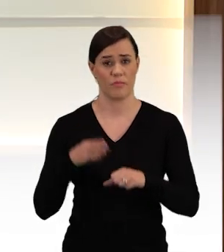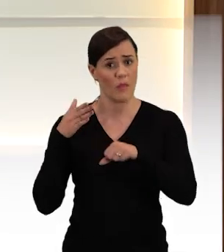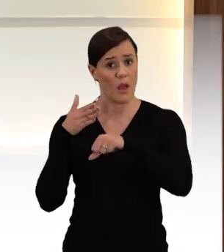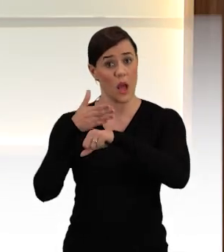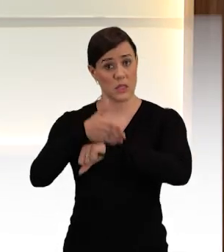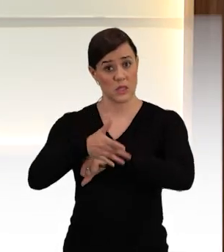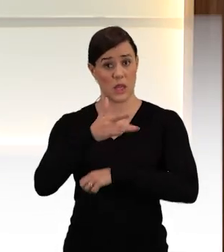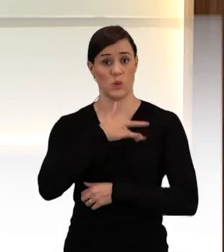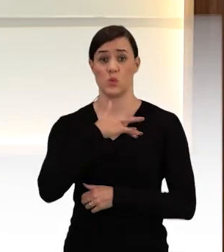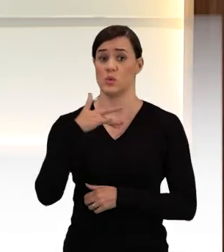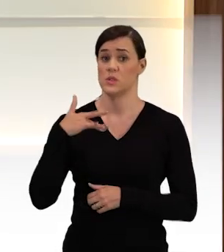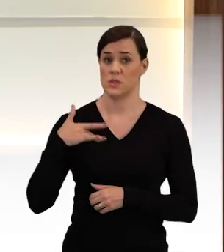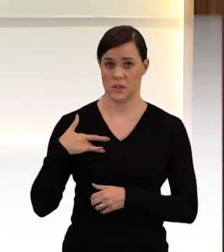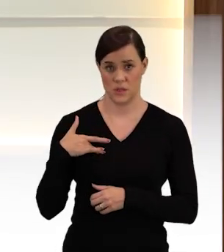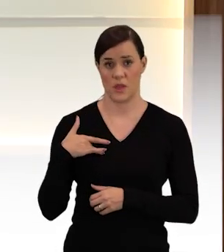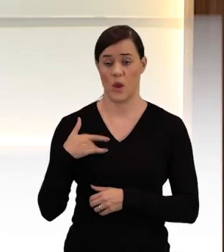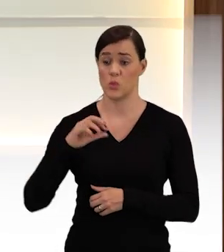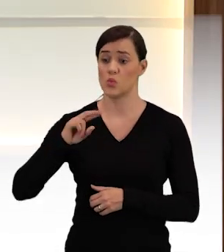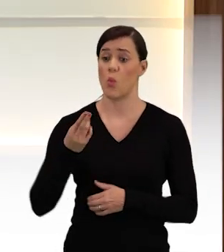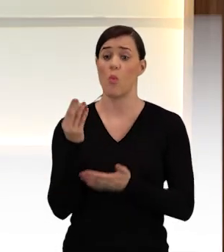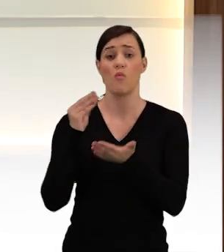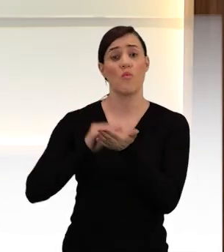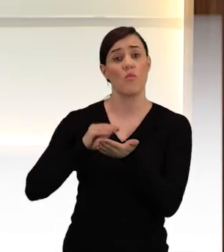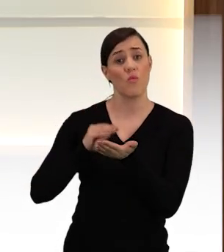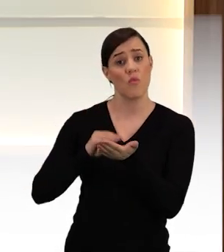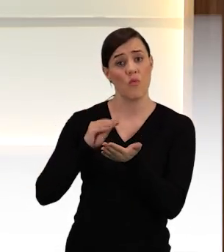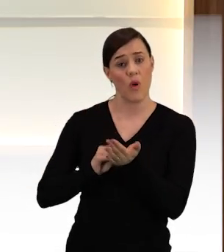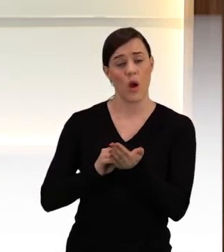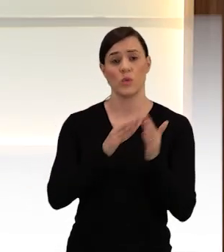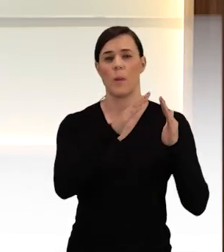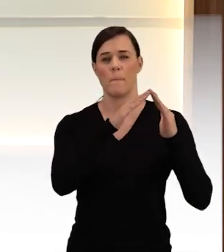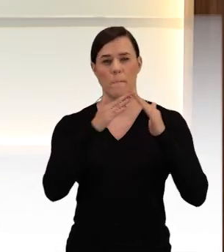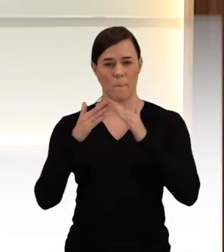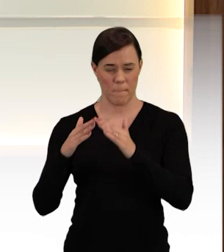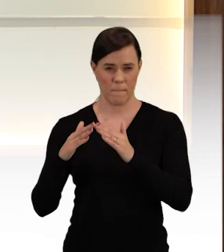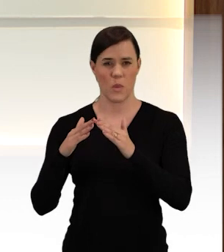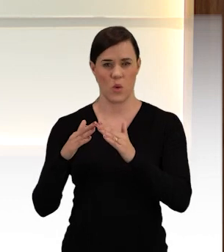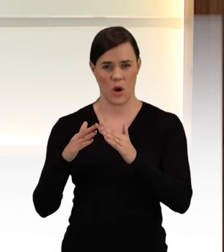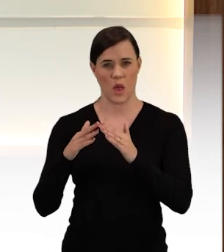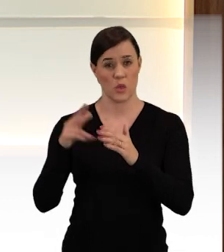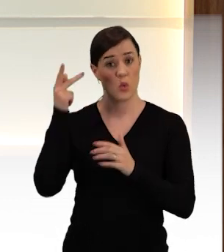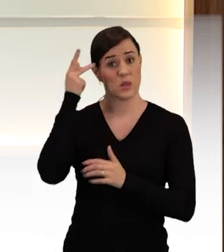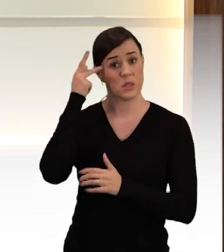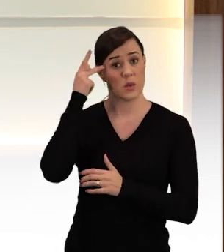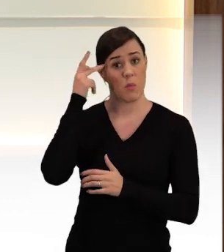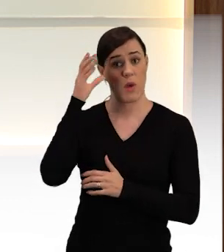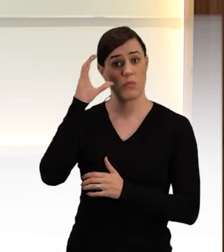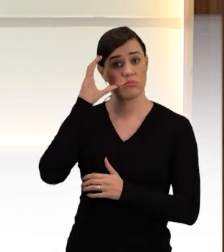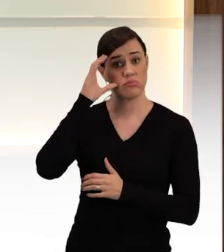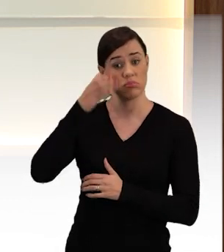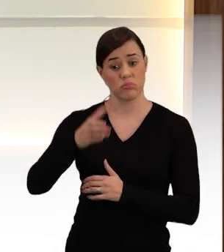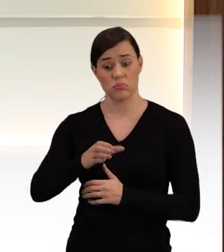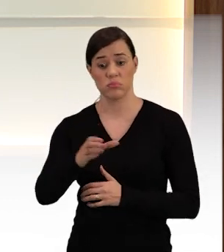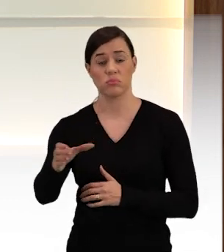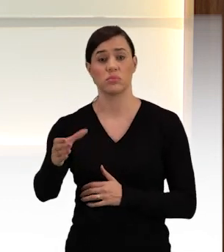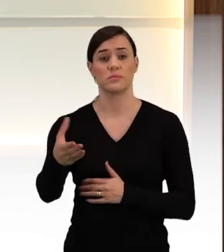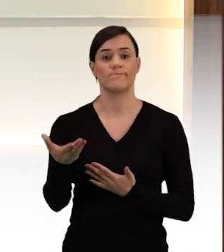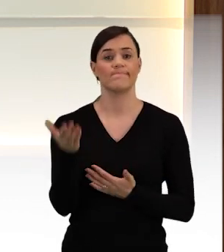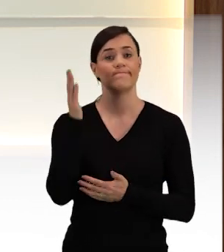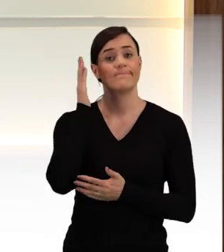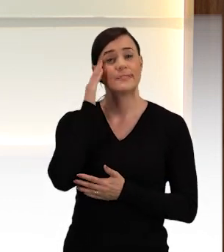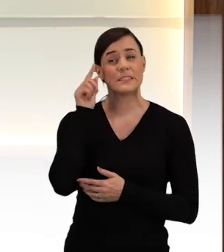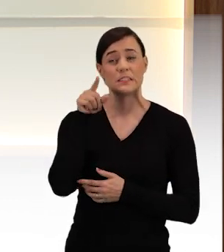Acesso à saúde, ou melhor, a falta dele. Moradores do município de Caraguatatuba, em São Paulo, relatam